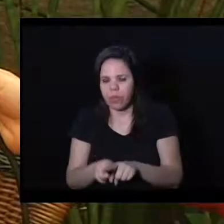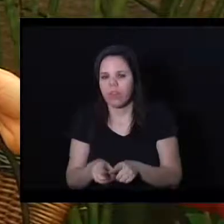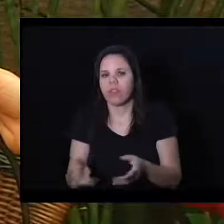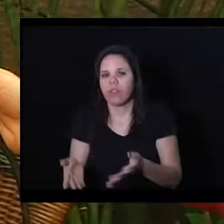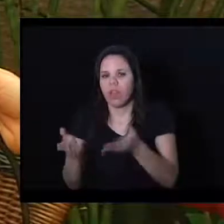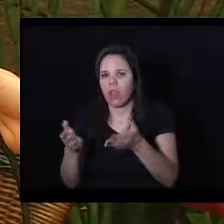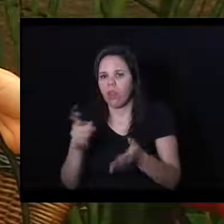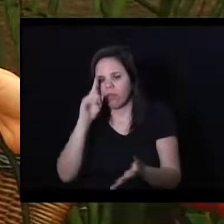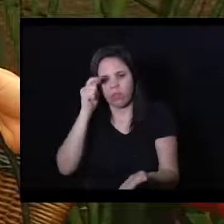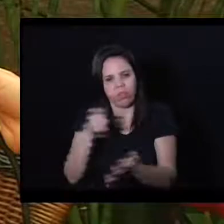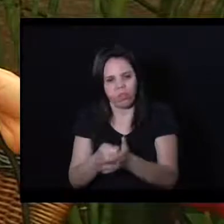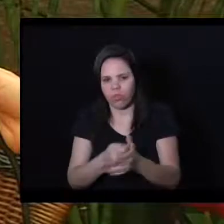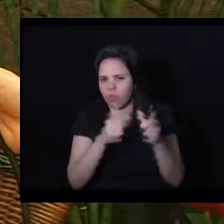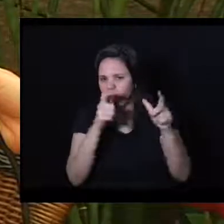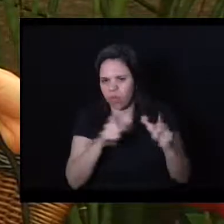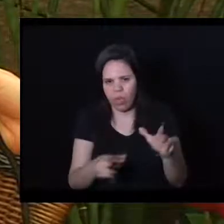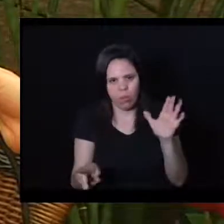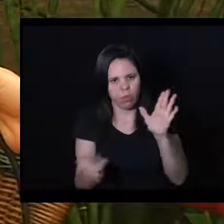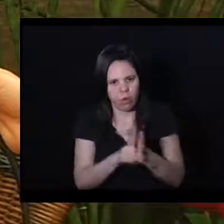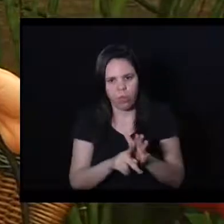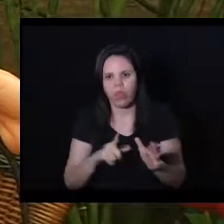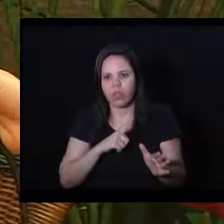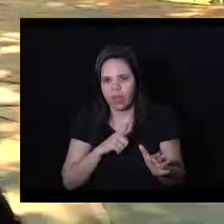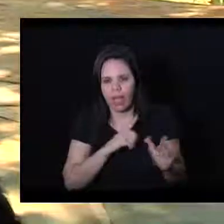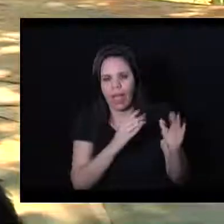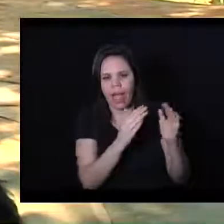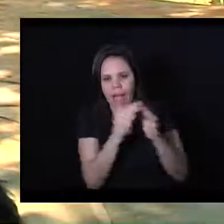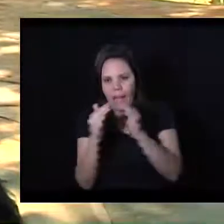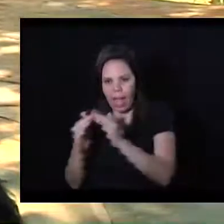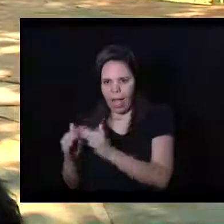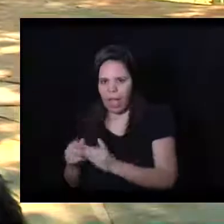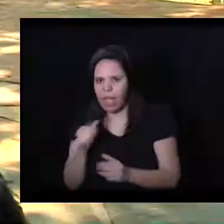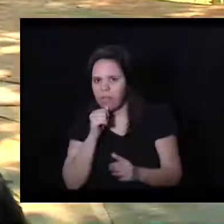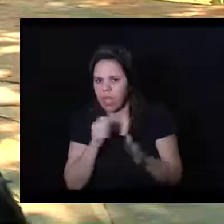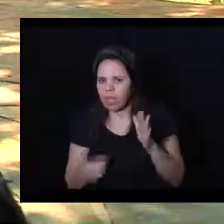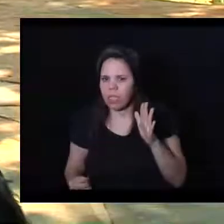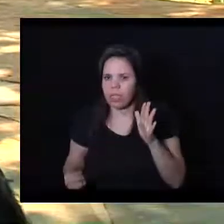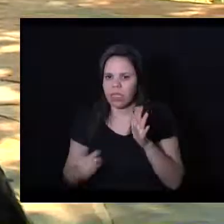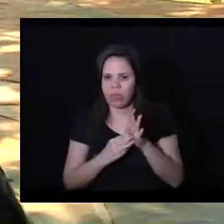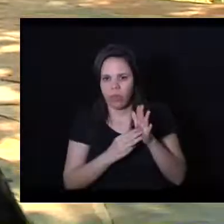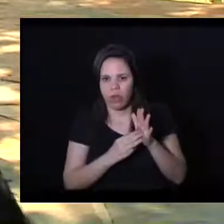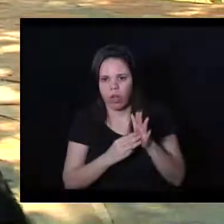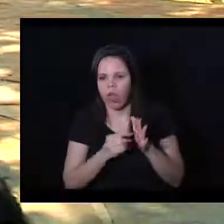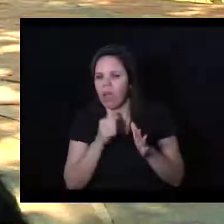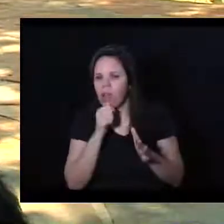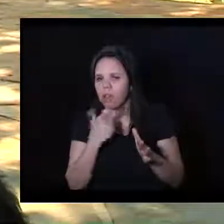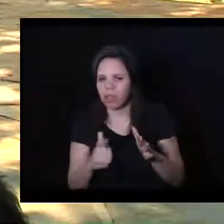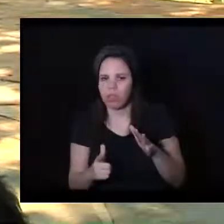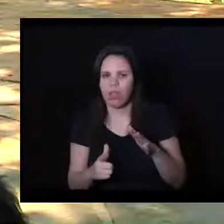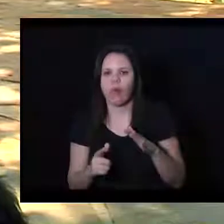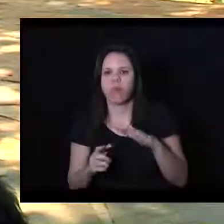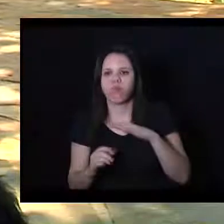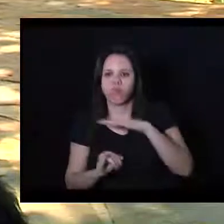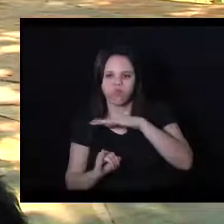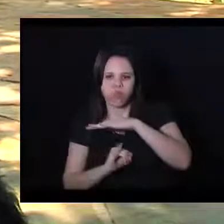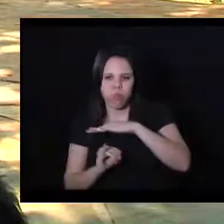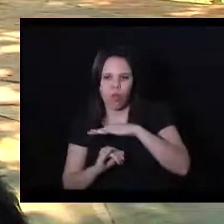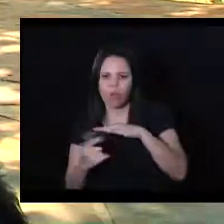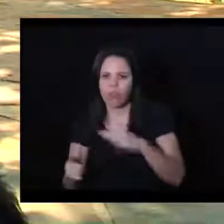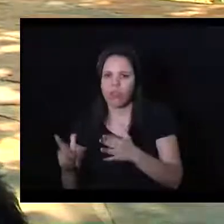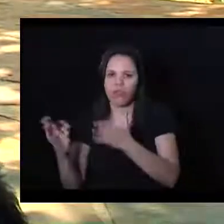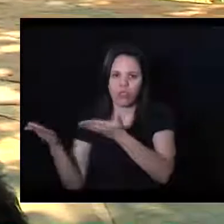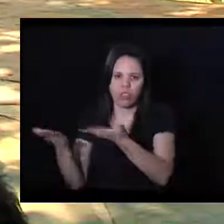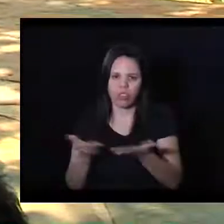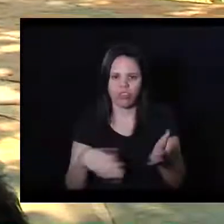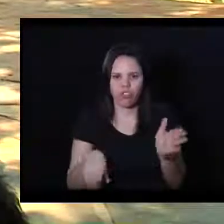decidimos não ter um abrigo, mas lares temporários. A ONG não tem sede própria, por isso todo animal recolhido,